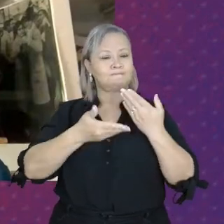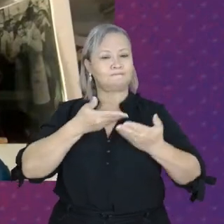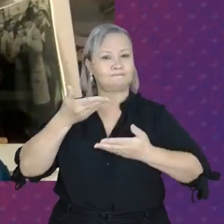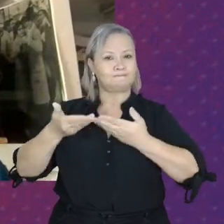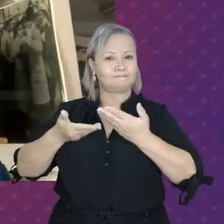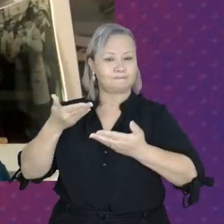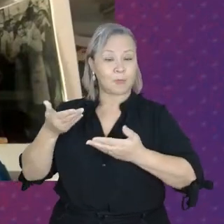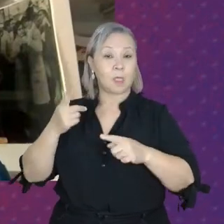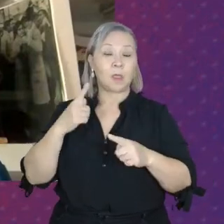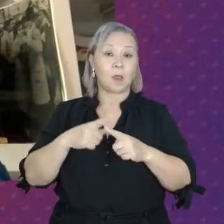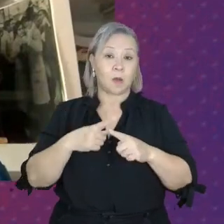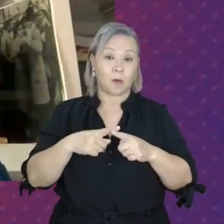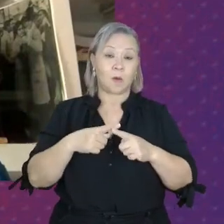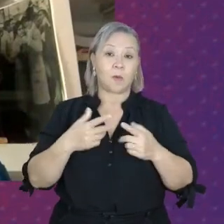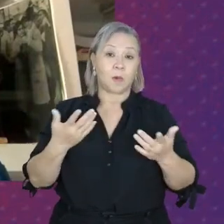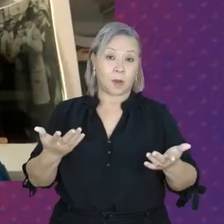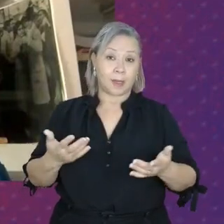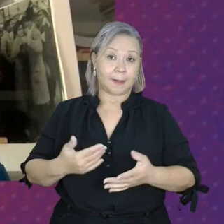Porque